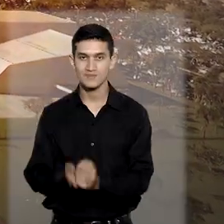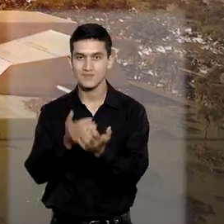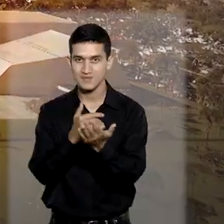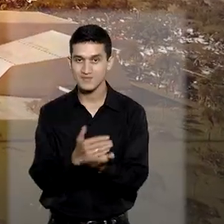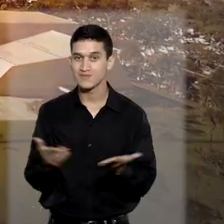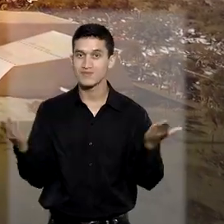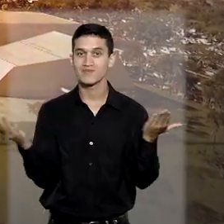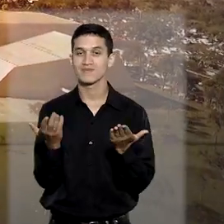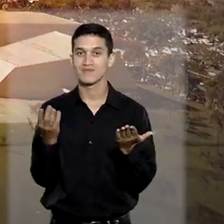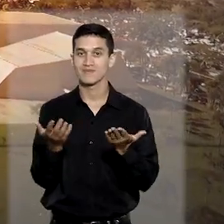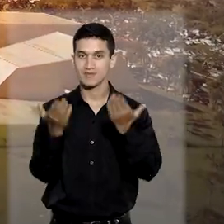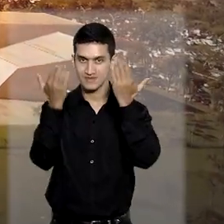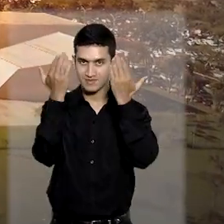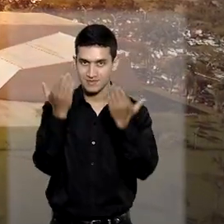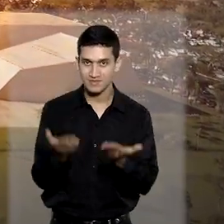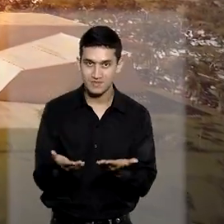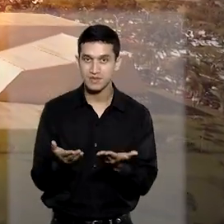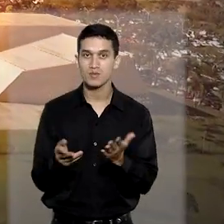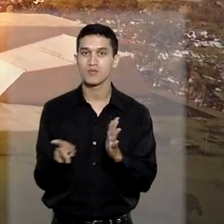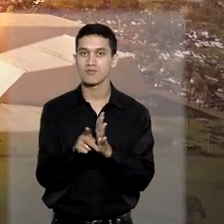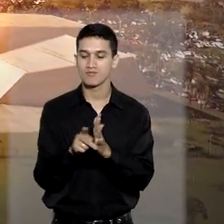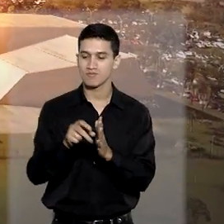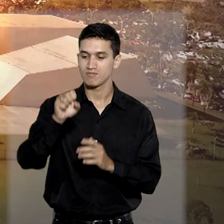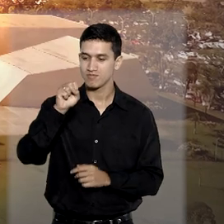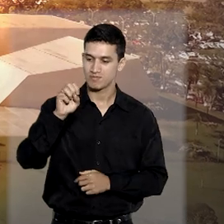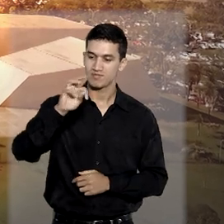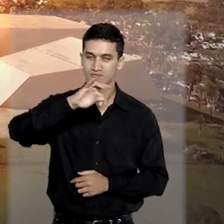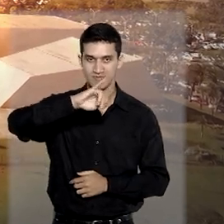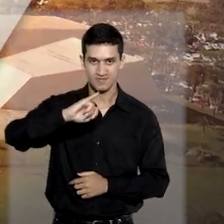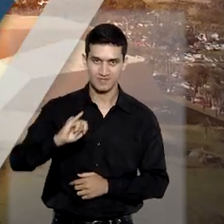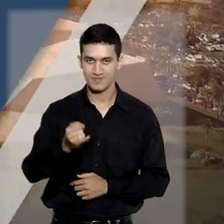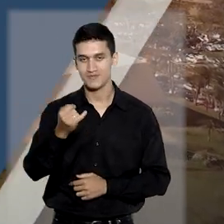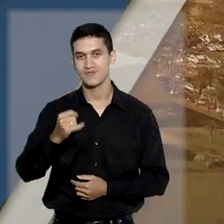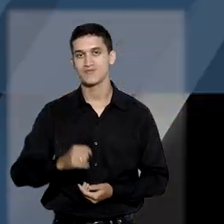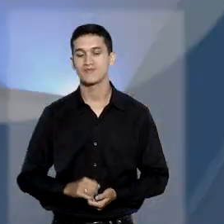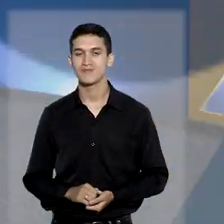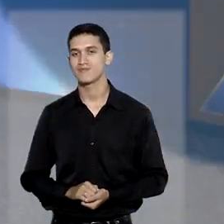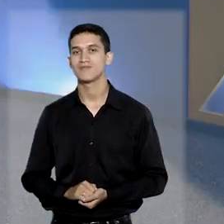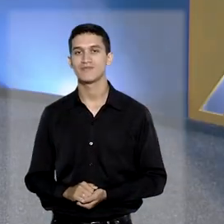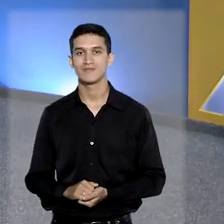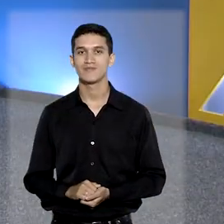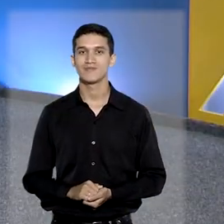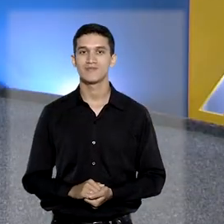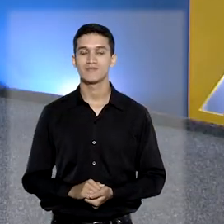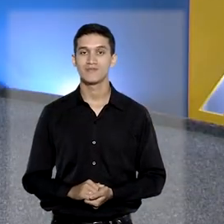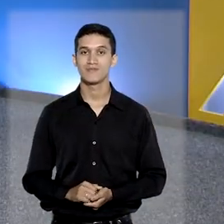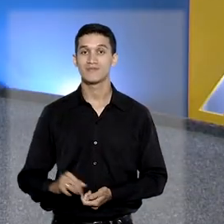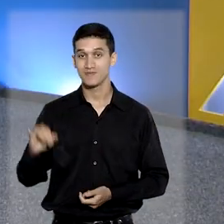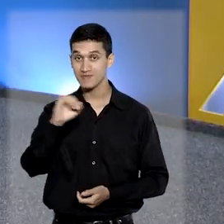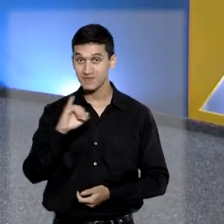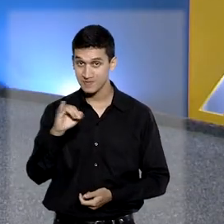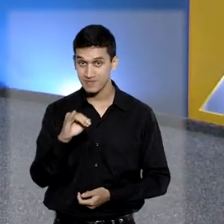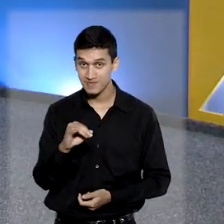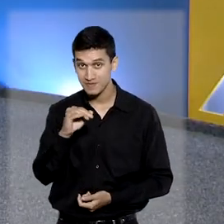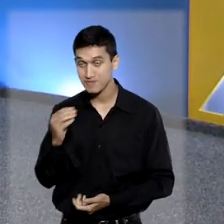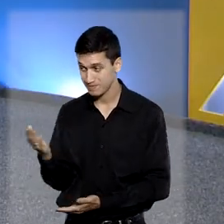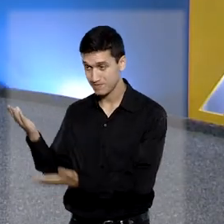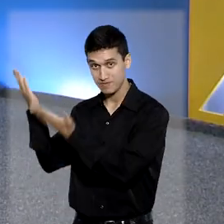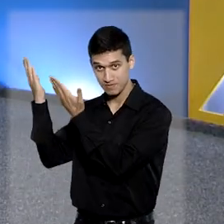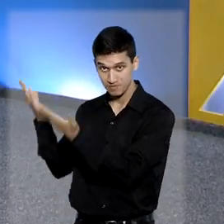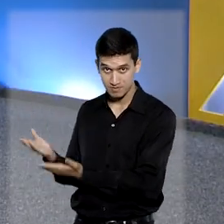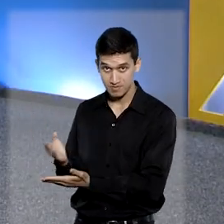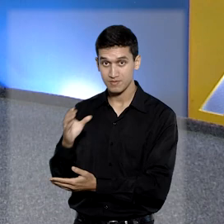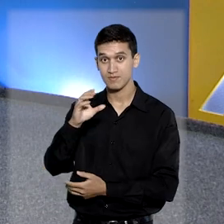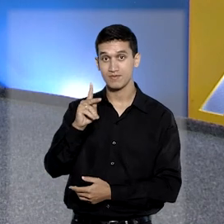Começa agora o programa do Superior Tribunal de Justiça. Olá, seja muito bem-vindo.